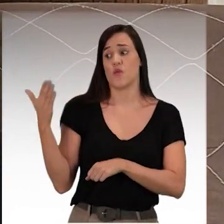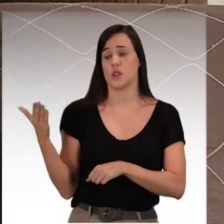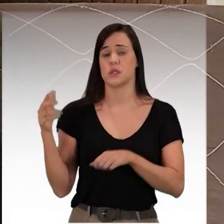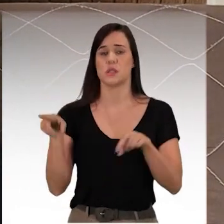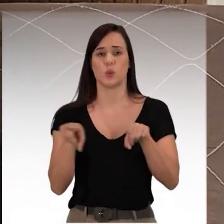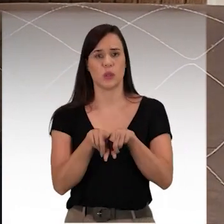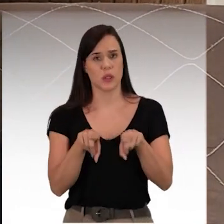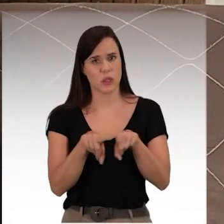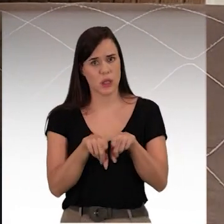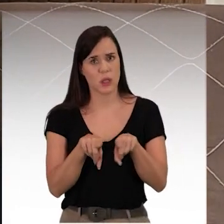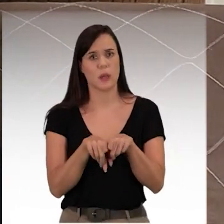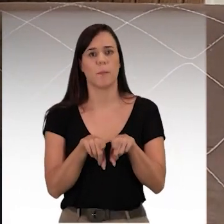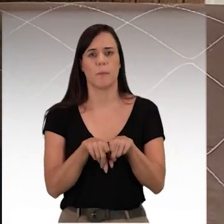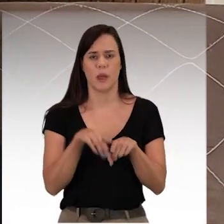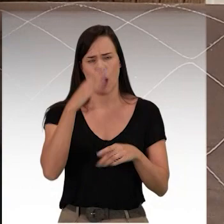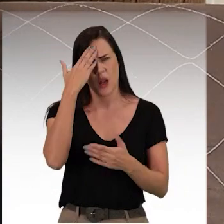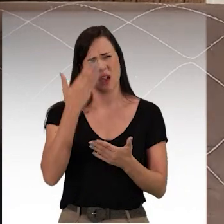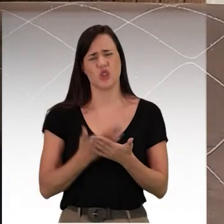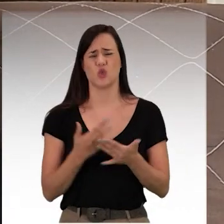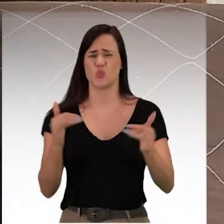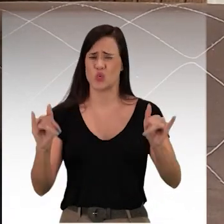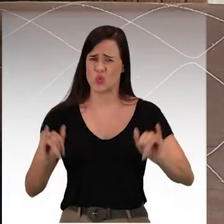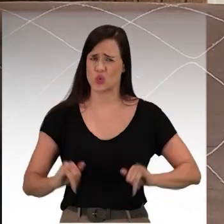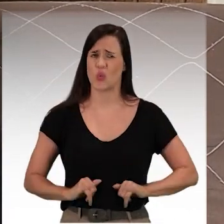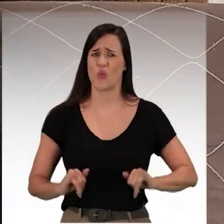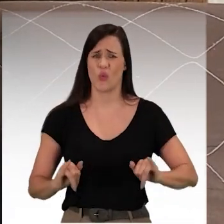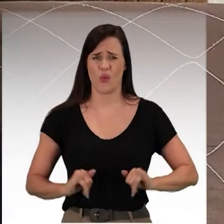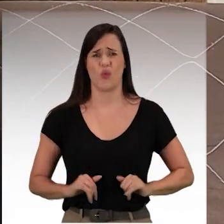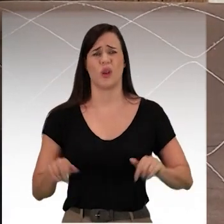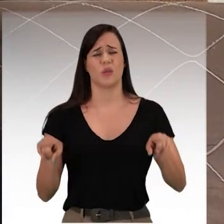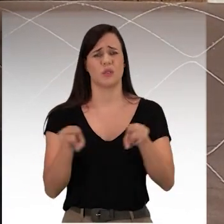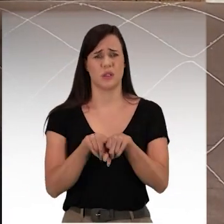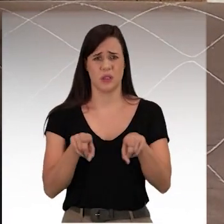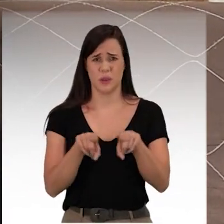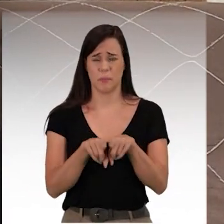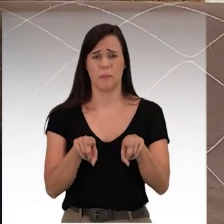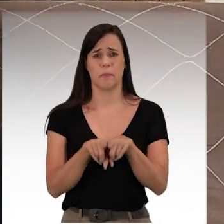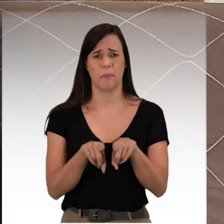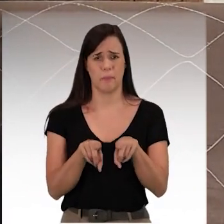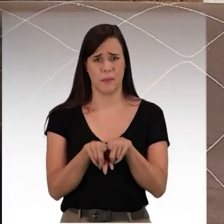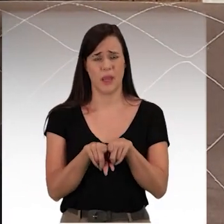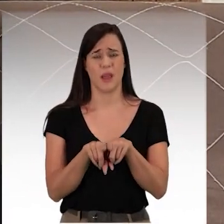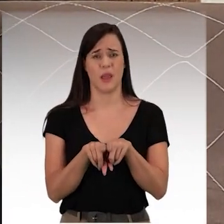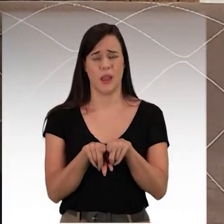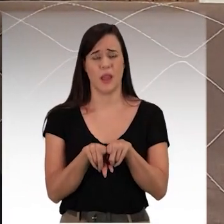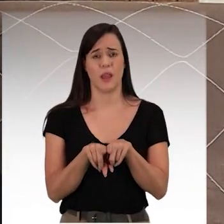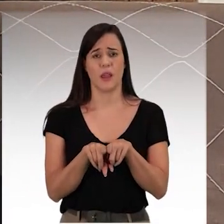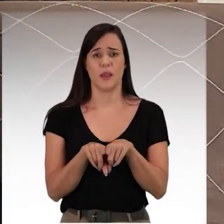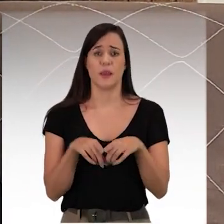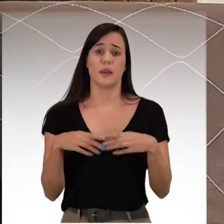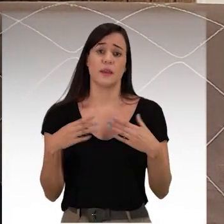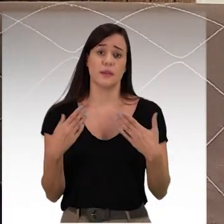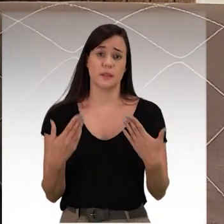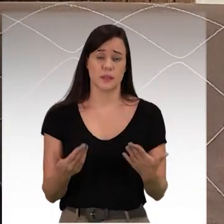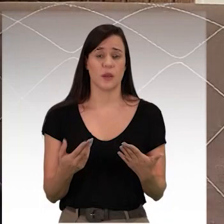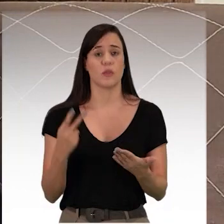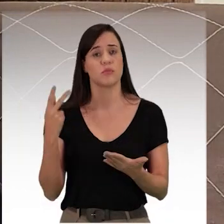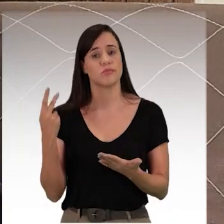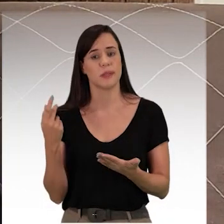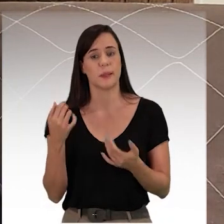outros estados vizinhos que eu acredito que sofreram também. E que isso não venha a